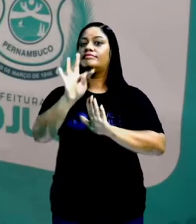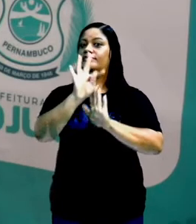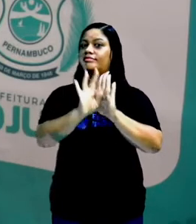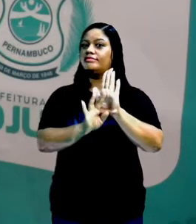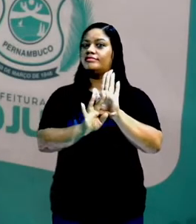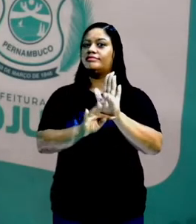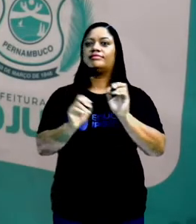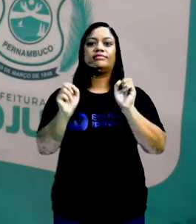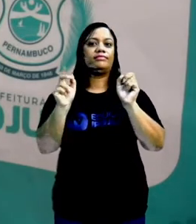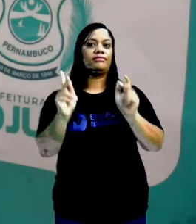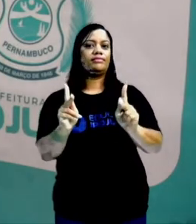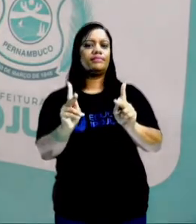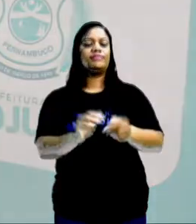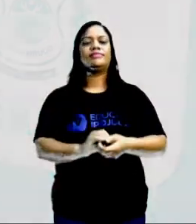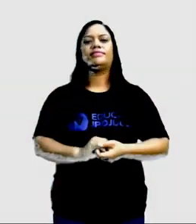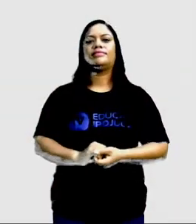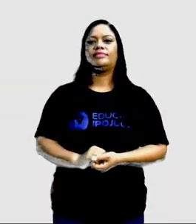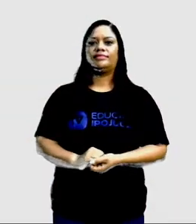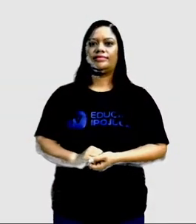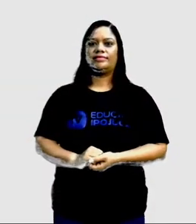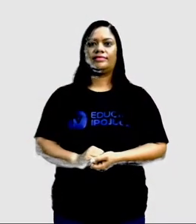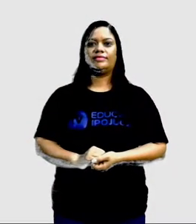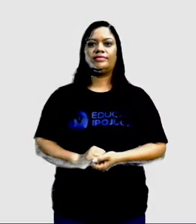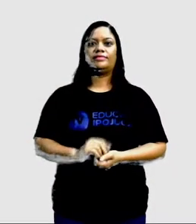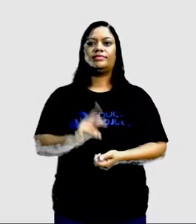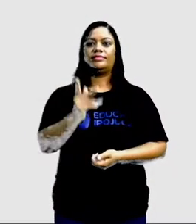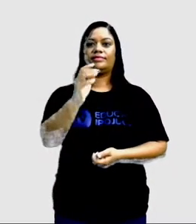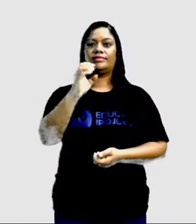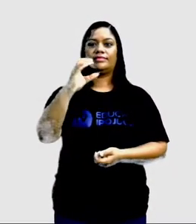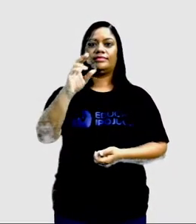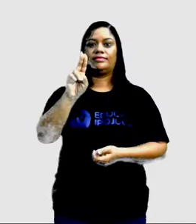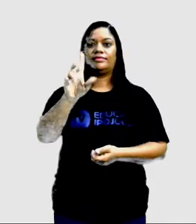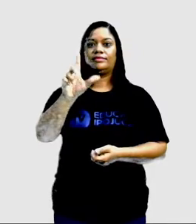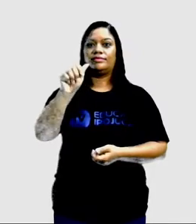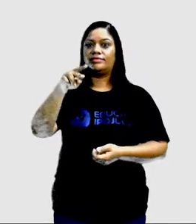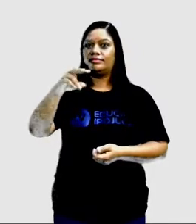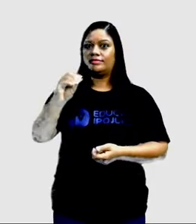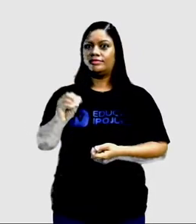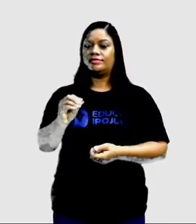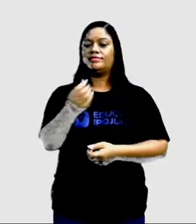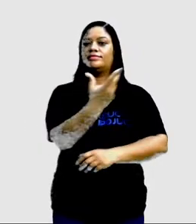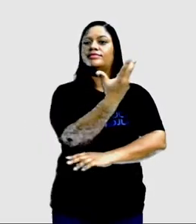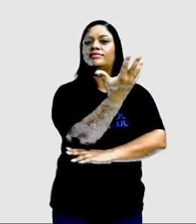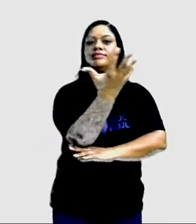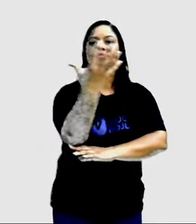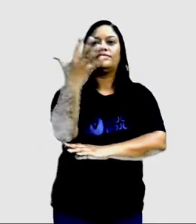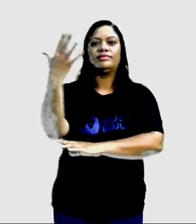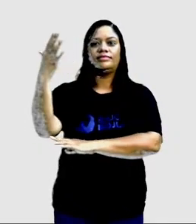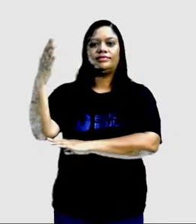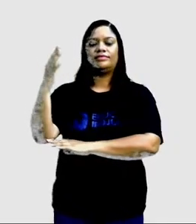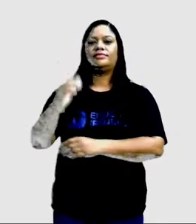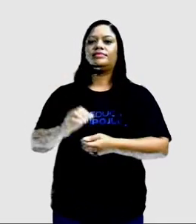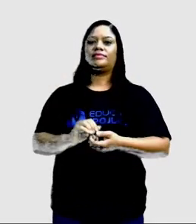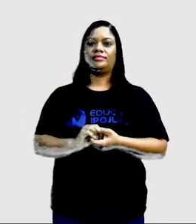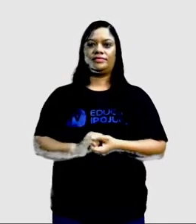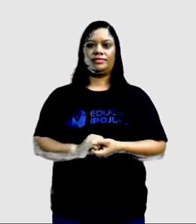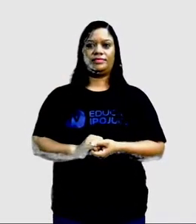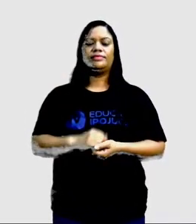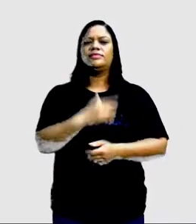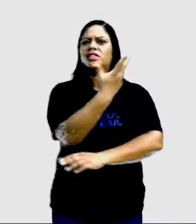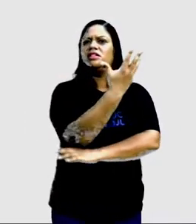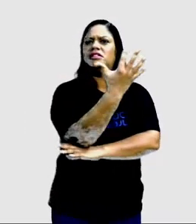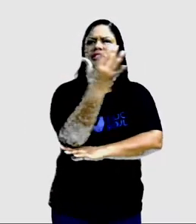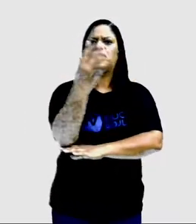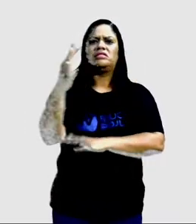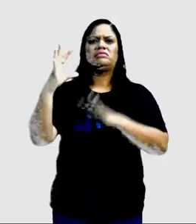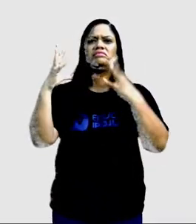ok? Vamos lá. Herculano e a natureza. Com a bela